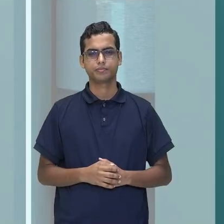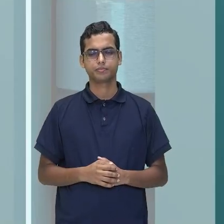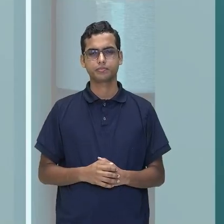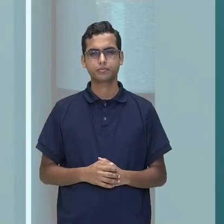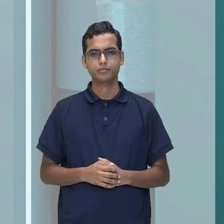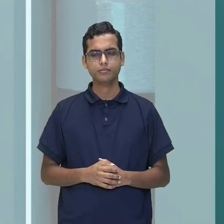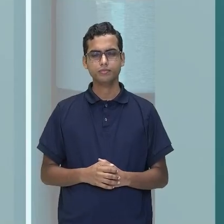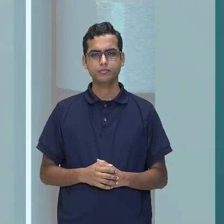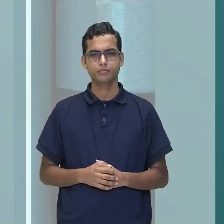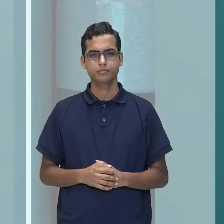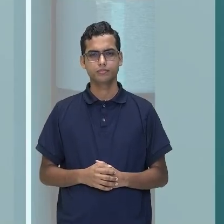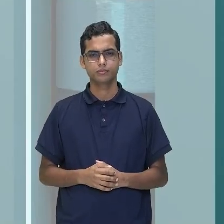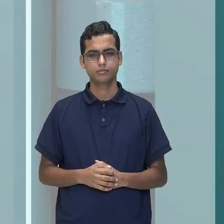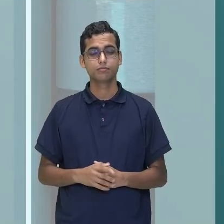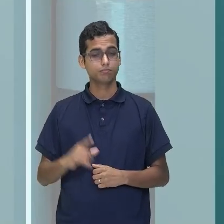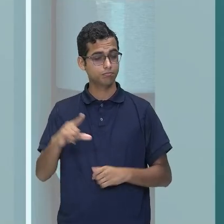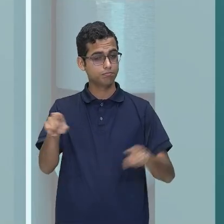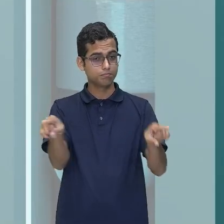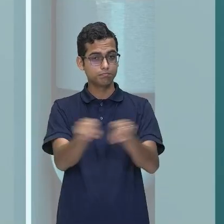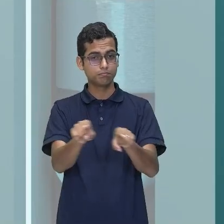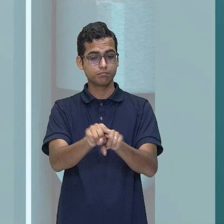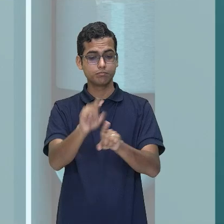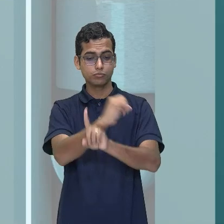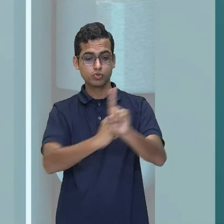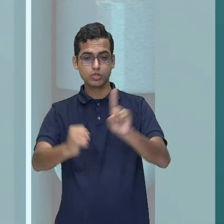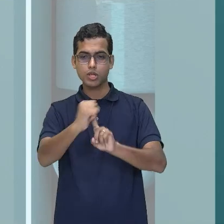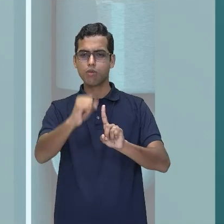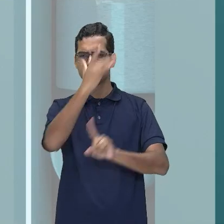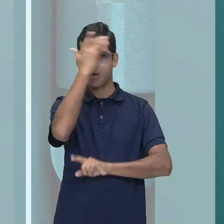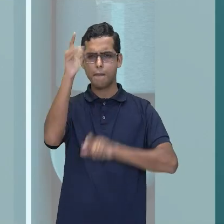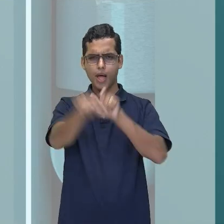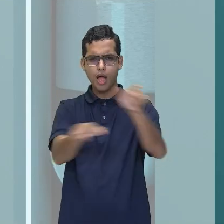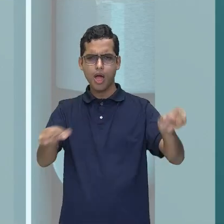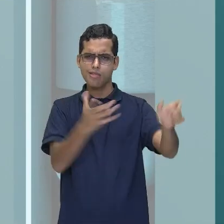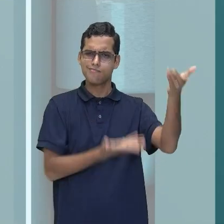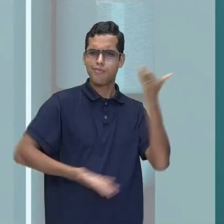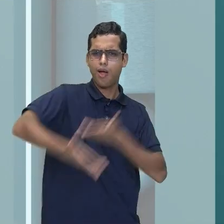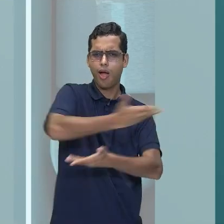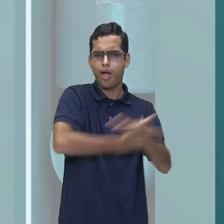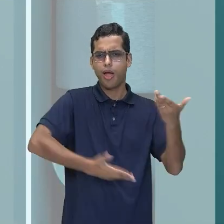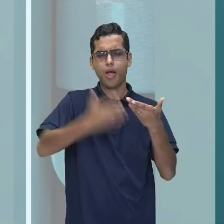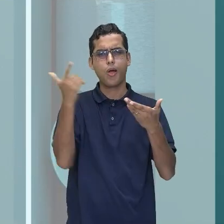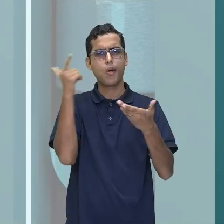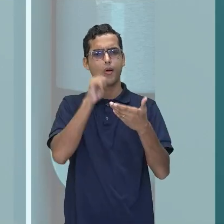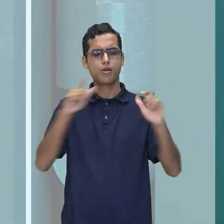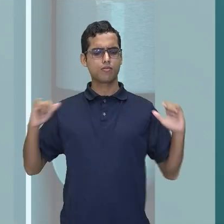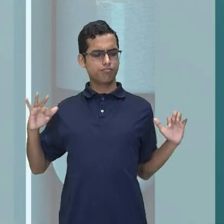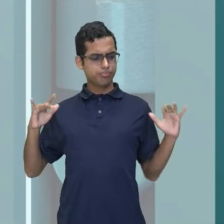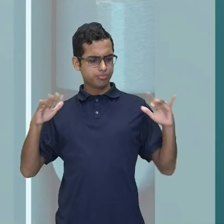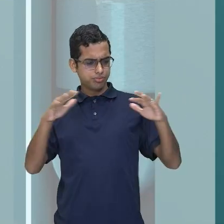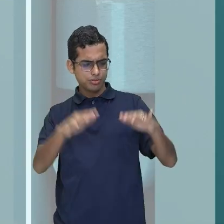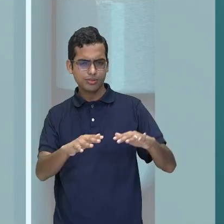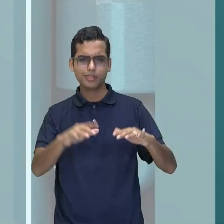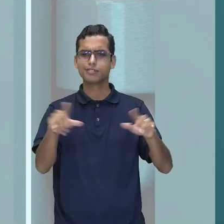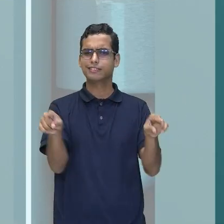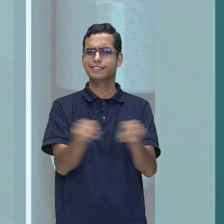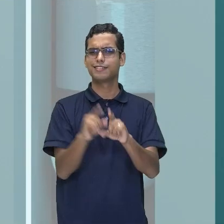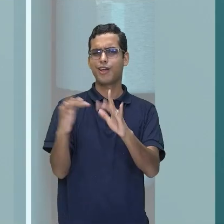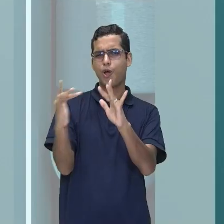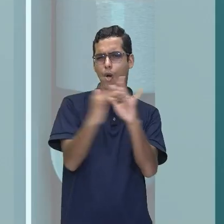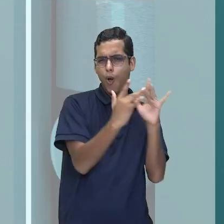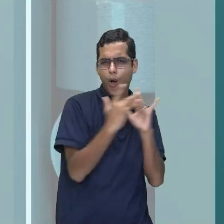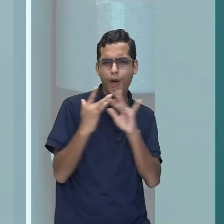fator também de socialização, que reúne as pessoas, que faz com que elas se conheçam, criem